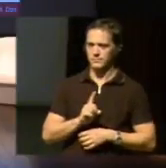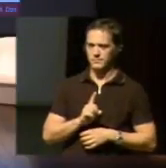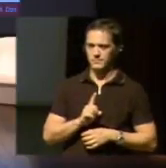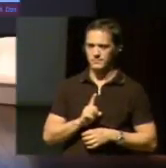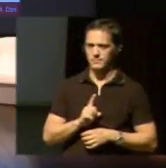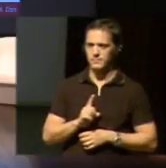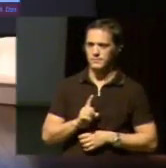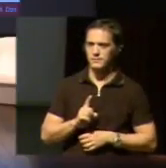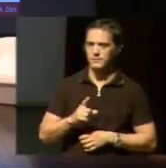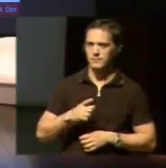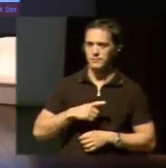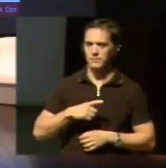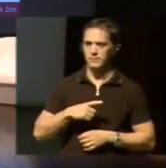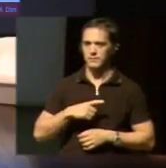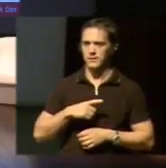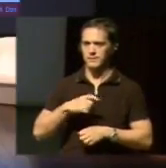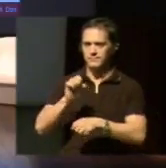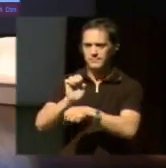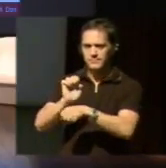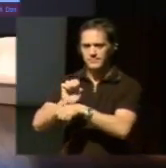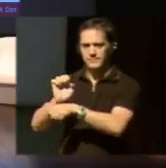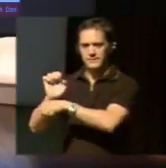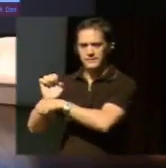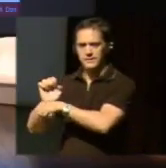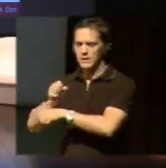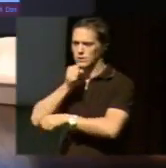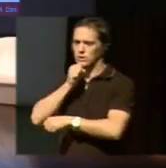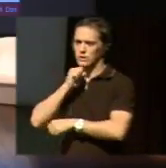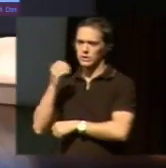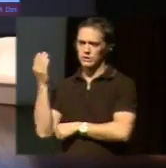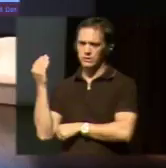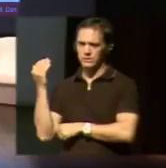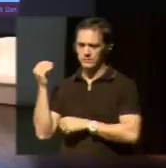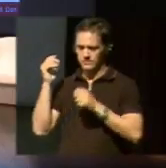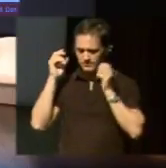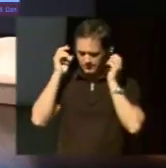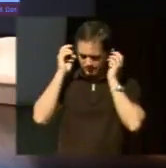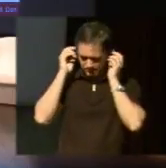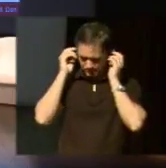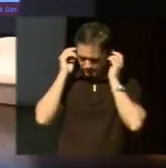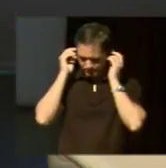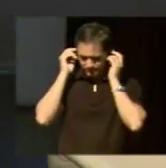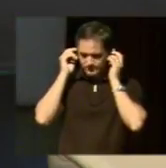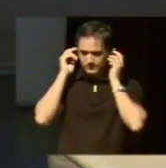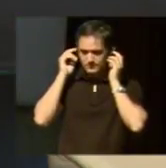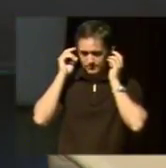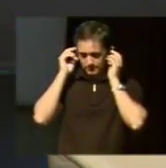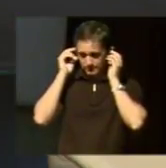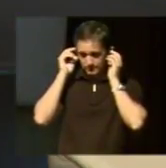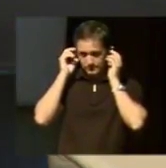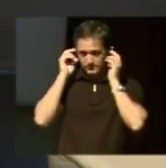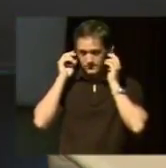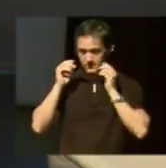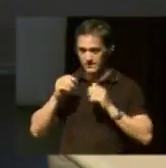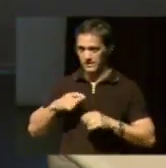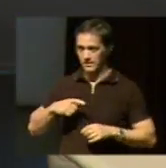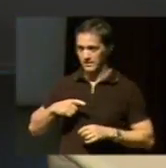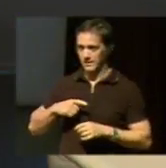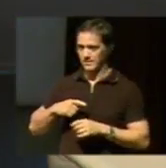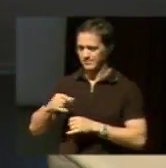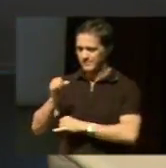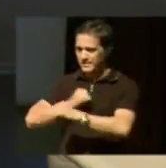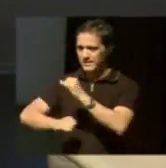as pessoas que vêm dos antigos estados da federação. Nos novos estados da federação têm uma infraestrutura ruim em termos de